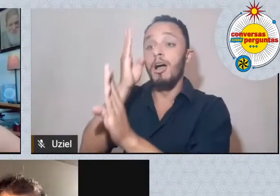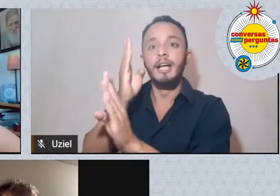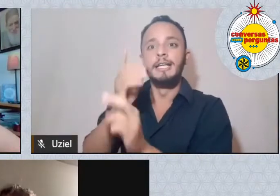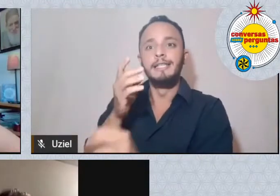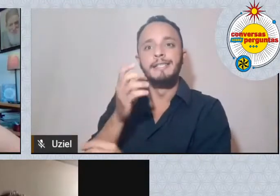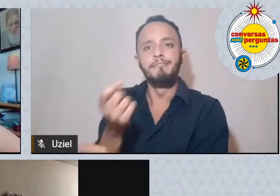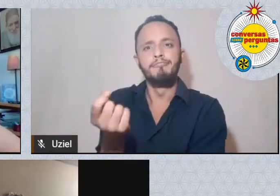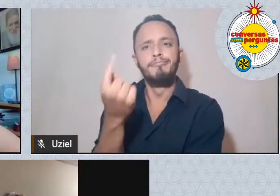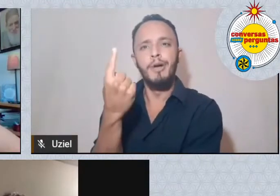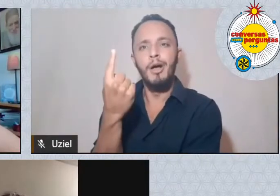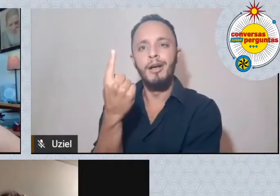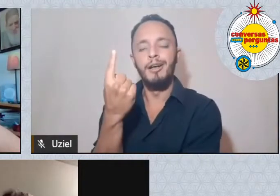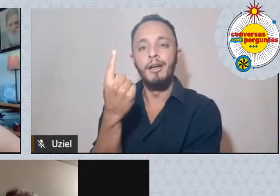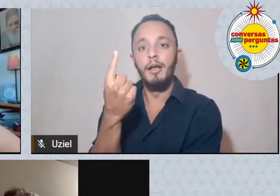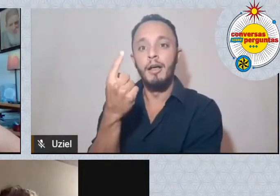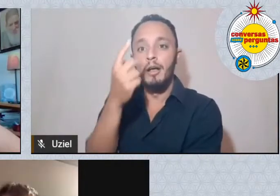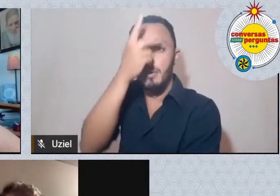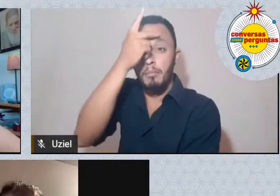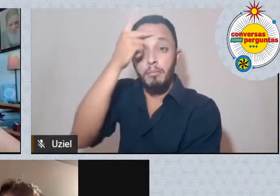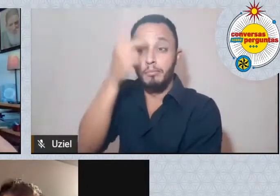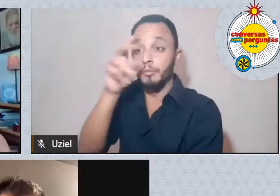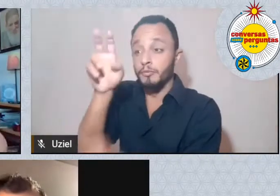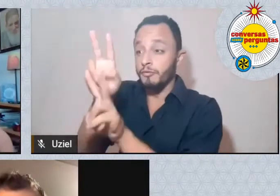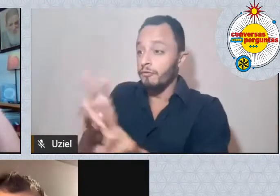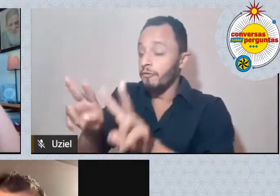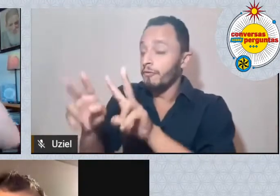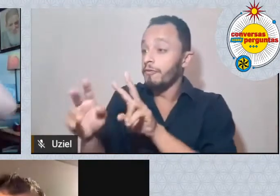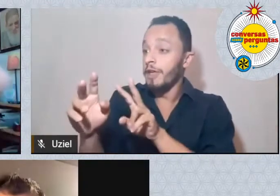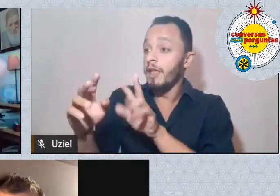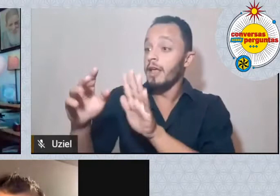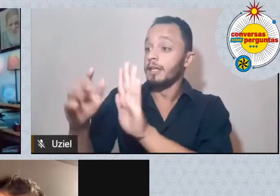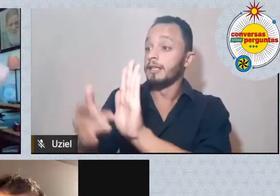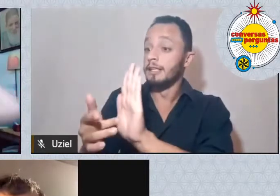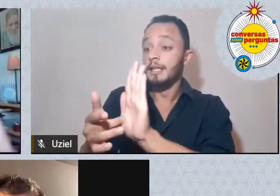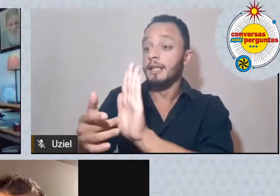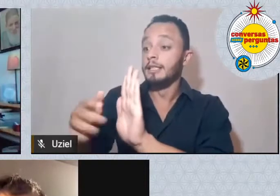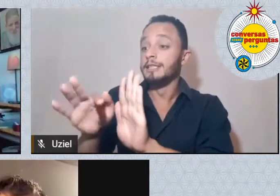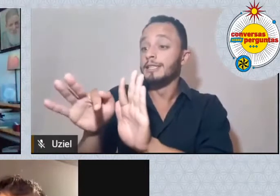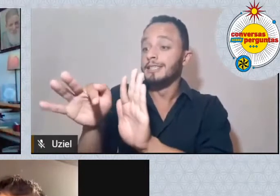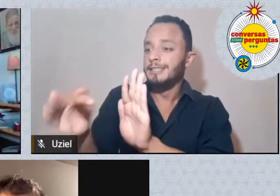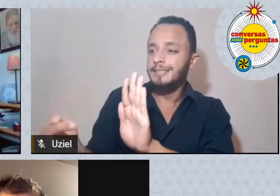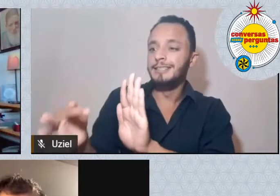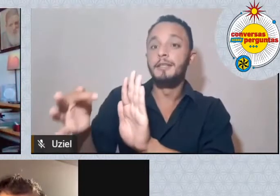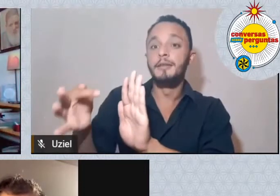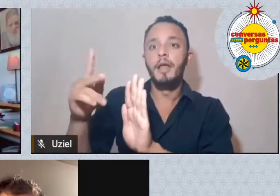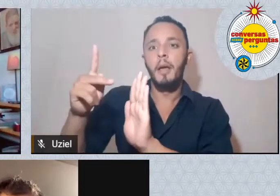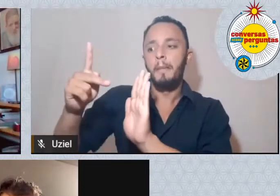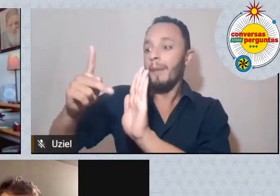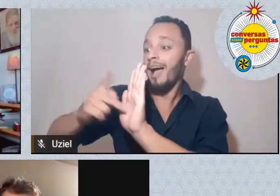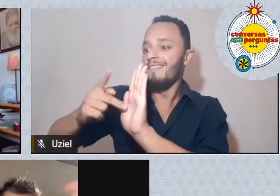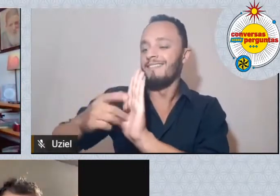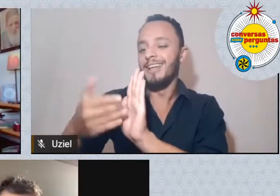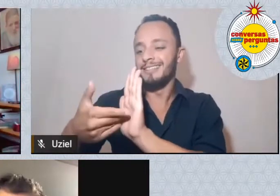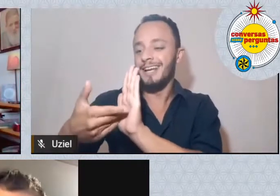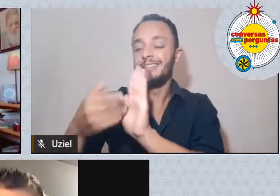gente ressitua a arte no espaço da precariedade. Né? A gente